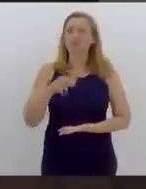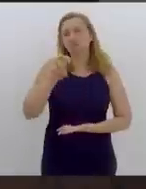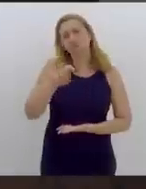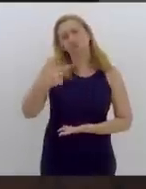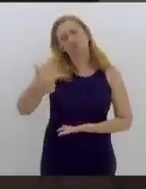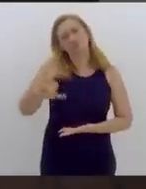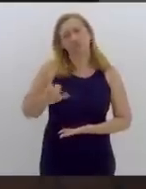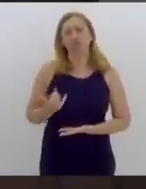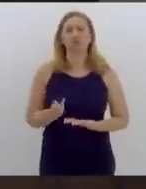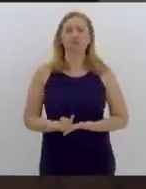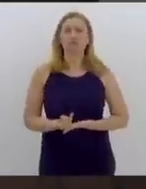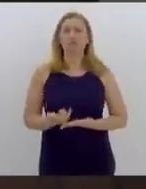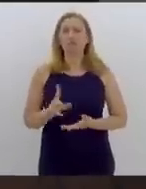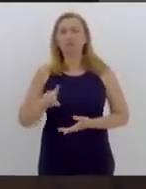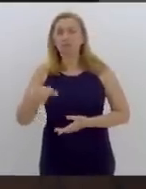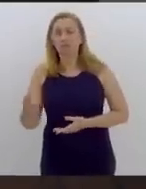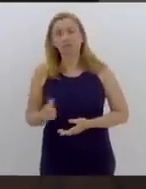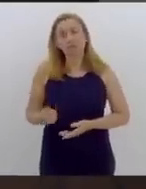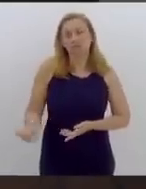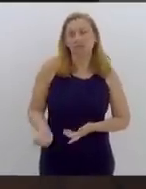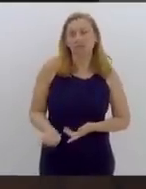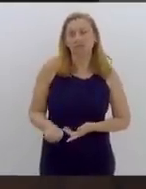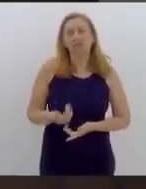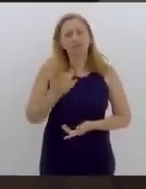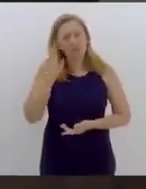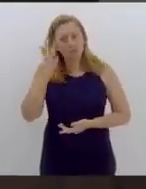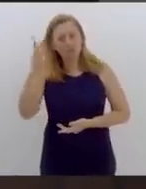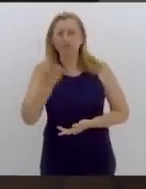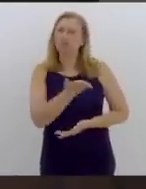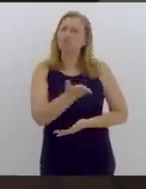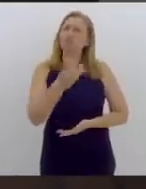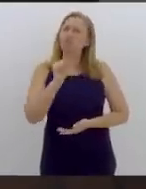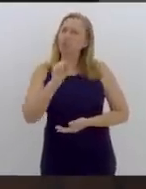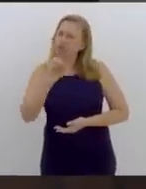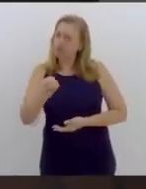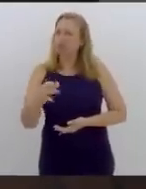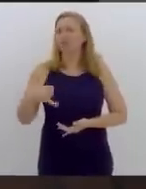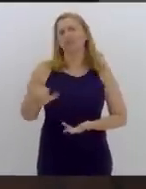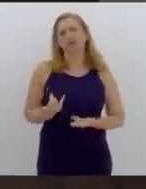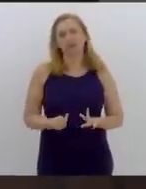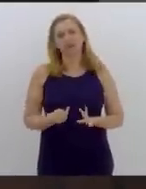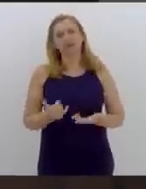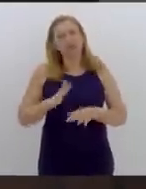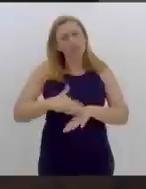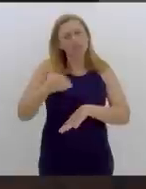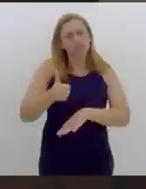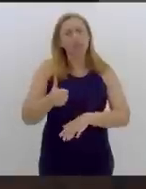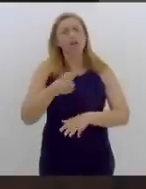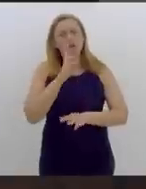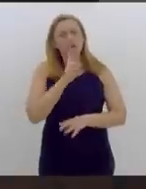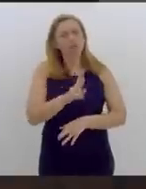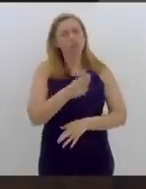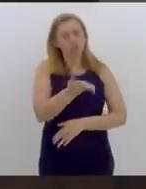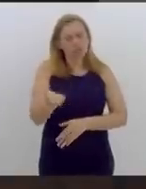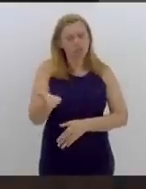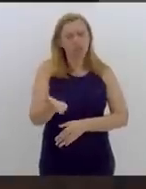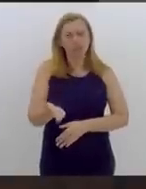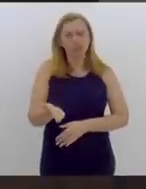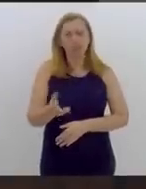52 anos daqui a pouco eu tô indo embora imagina esse senhores com 80 acho que de forma digna Pelo menos dá uma resposta a eles